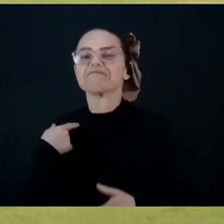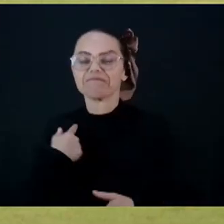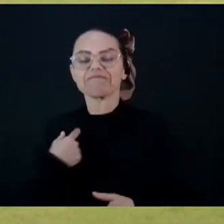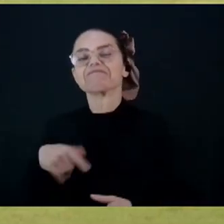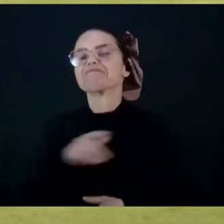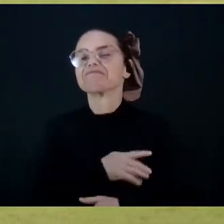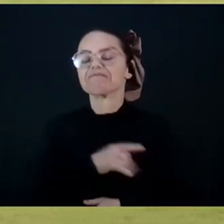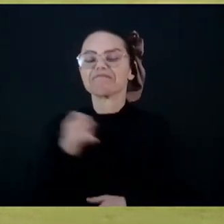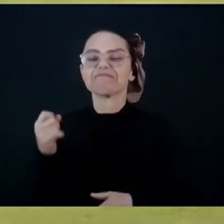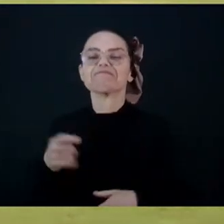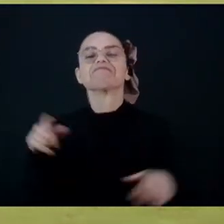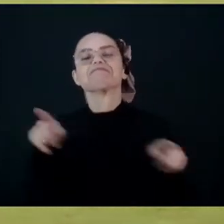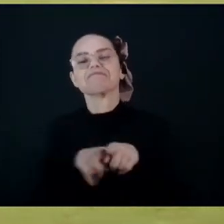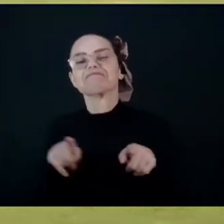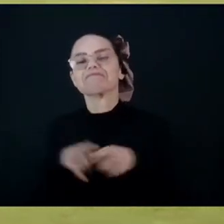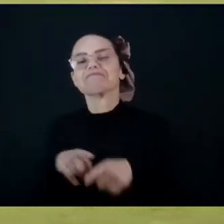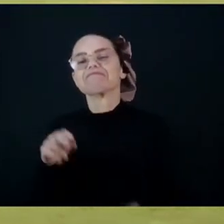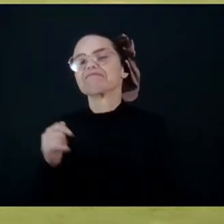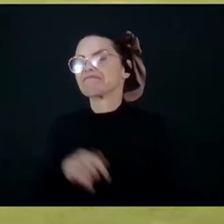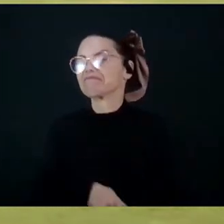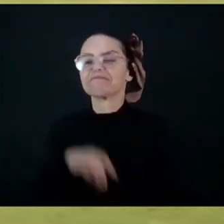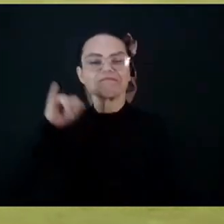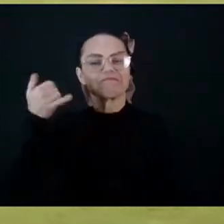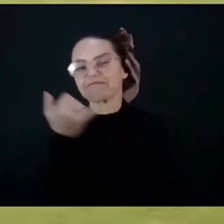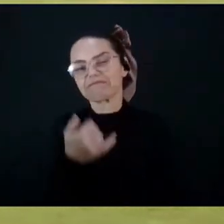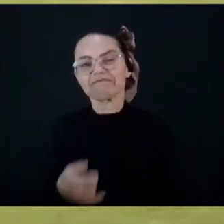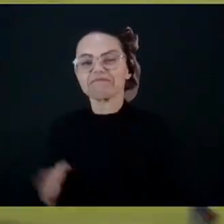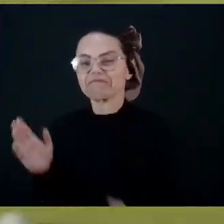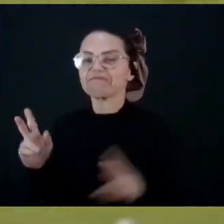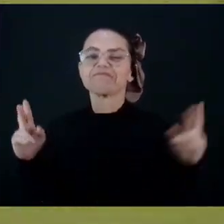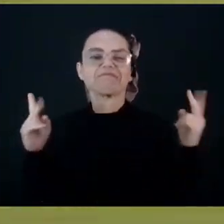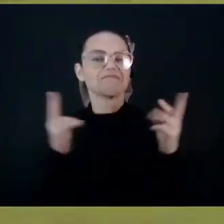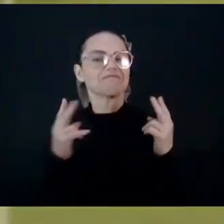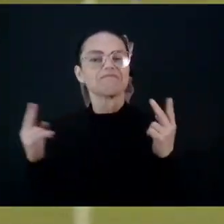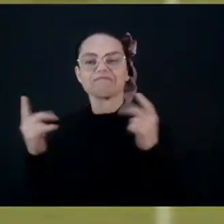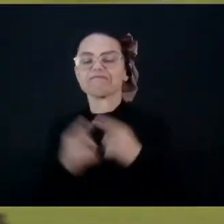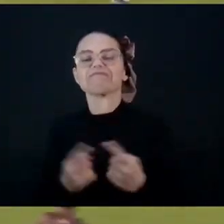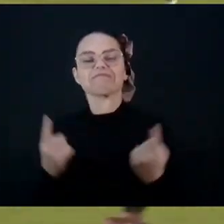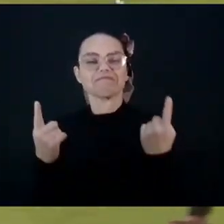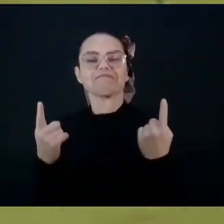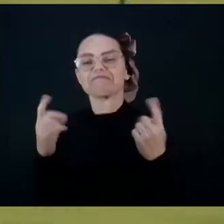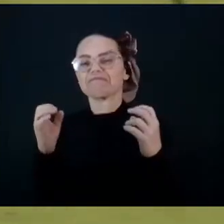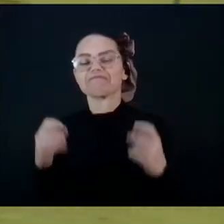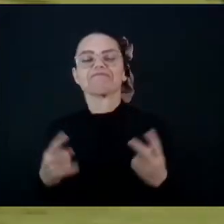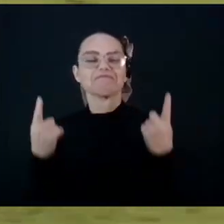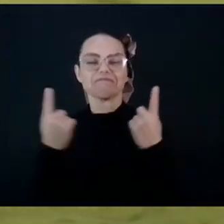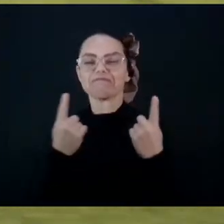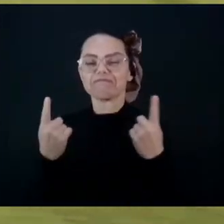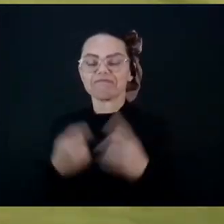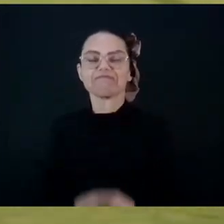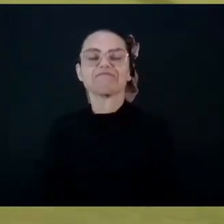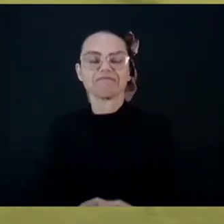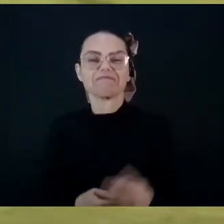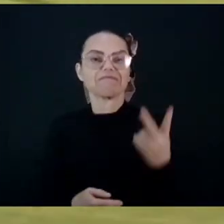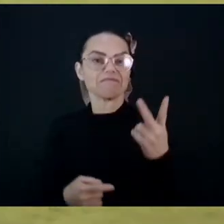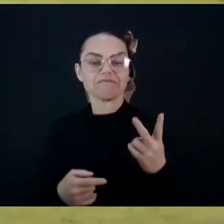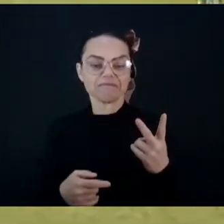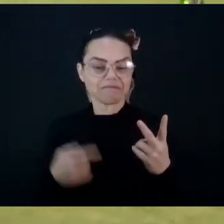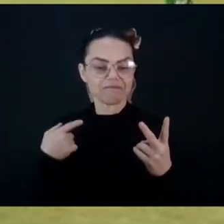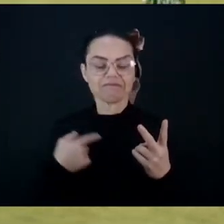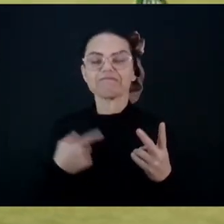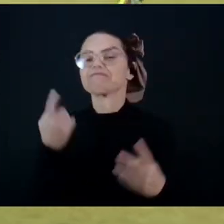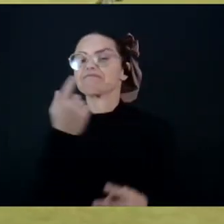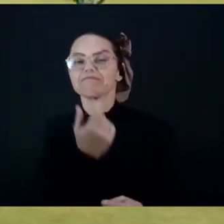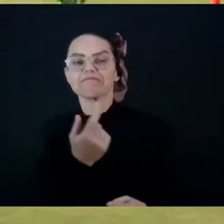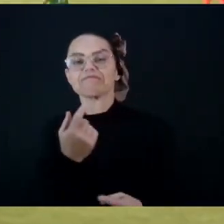que Romarinho não desperdiçou, tudo igual 1-1. No segundo tempo, aos 11 minutos, Kaique